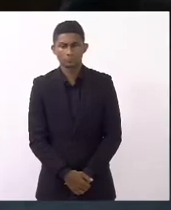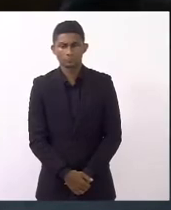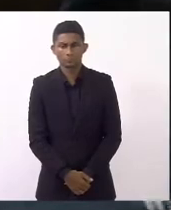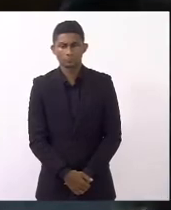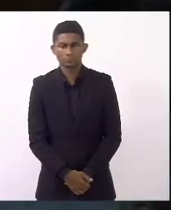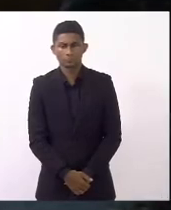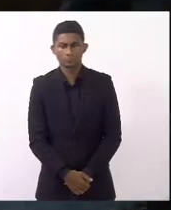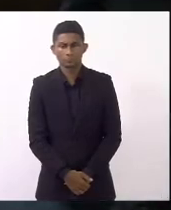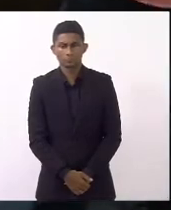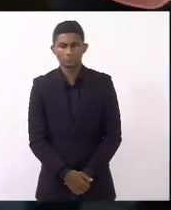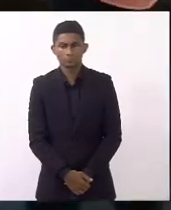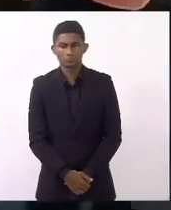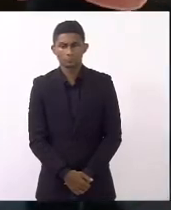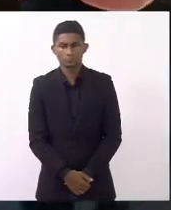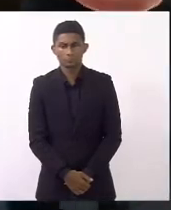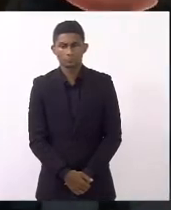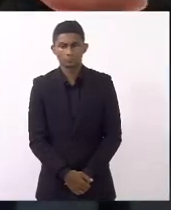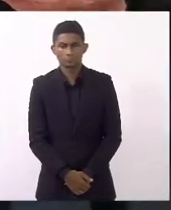E aí